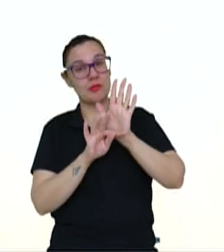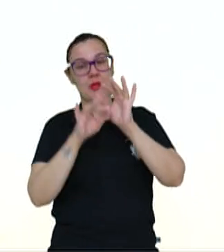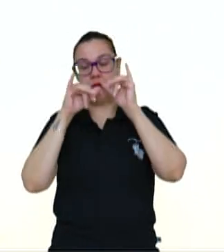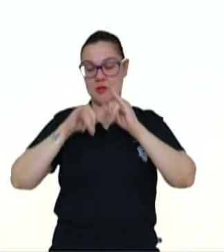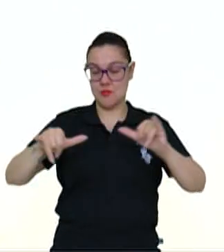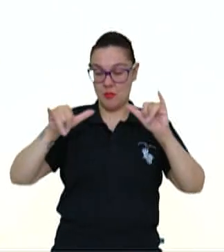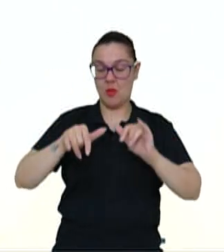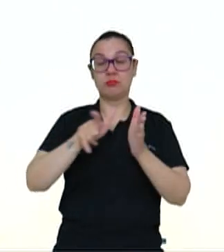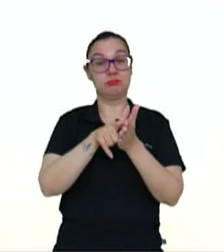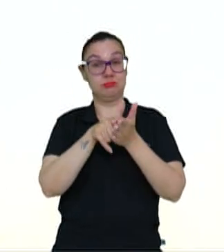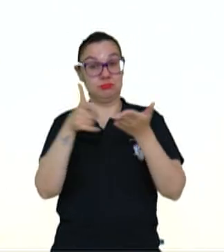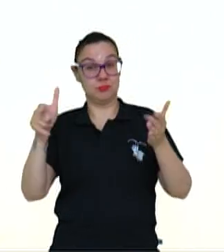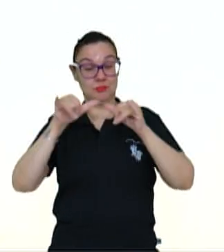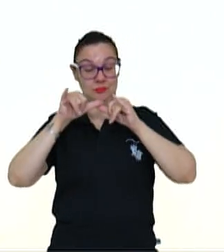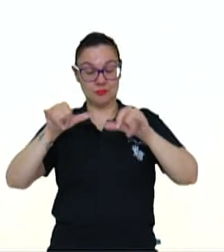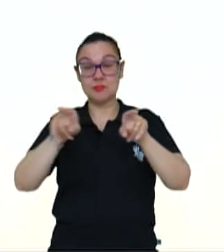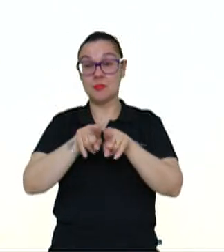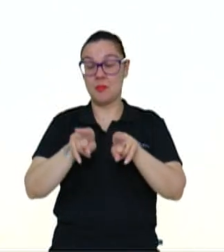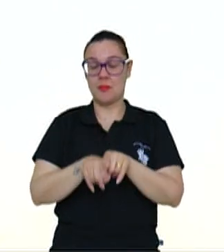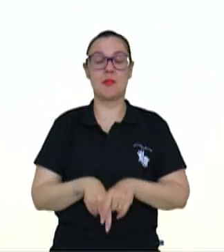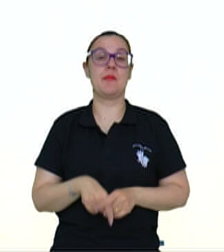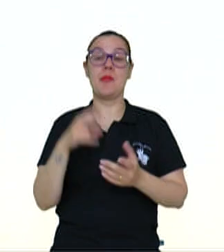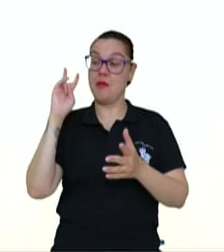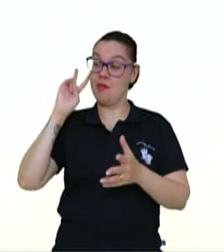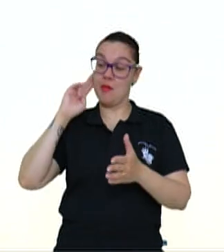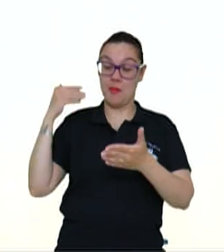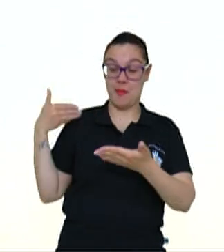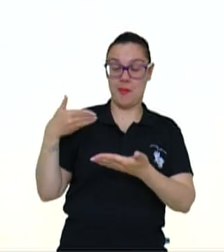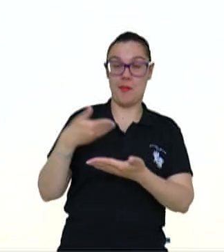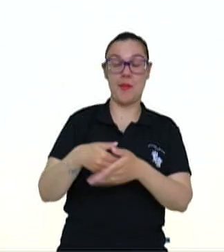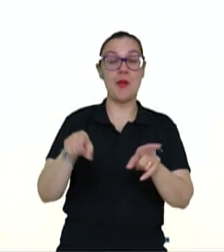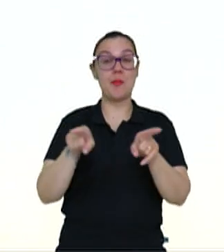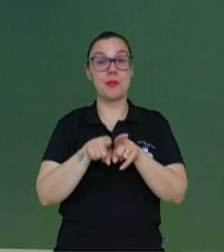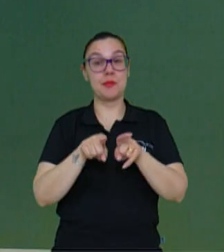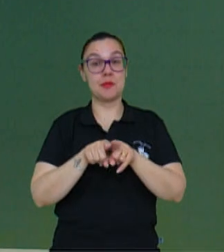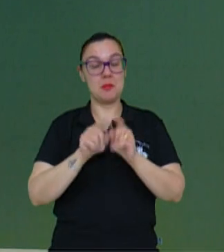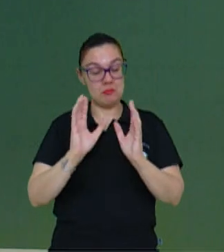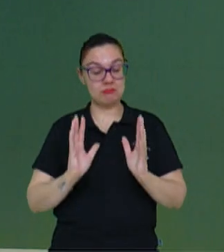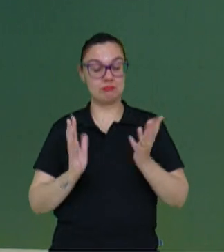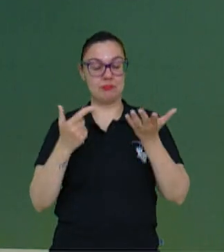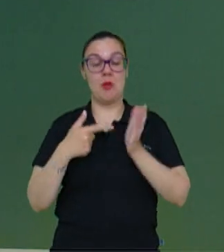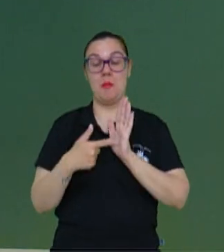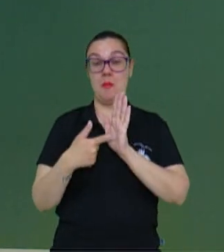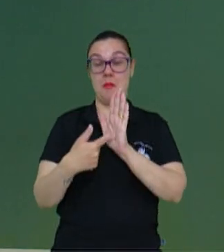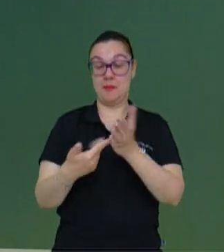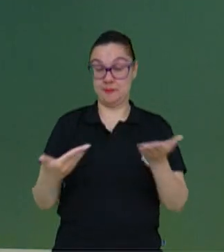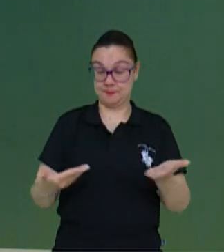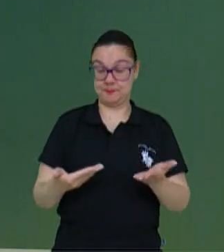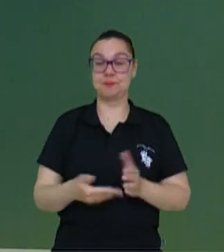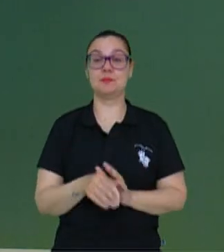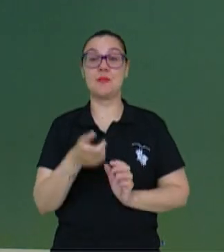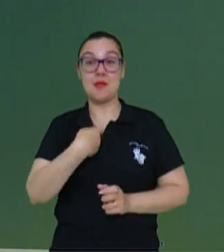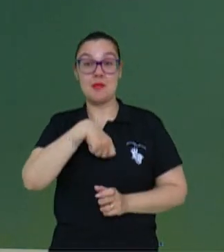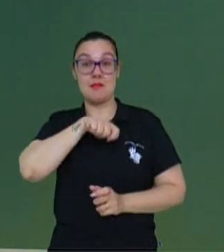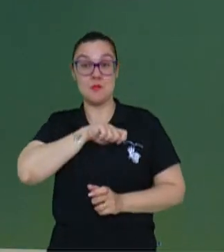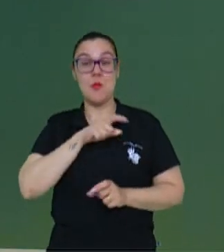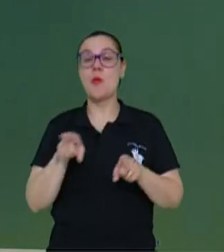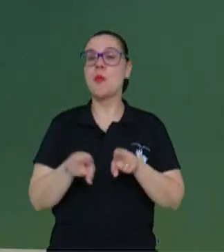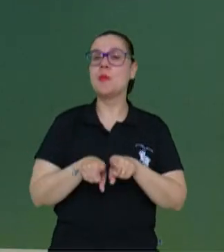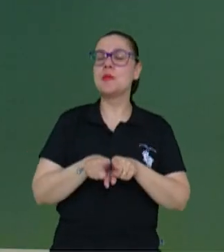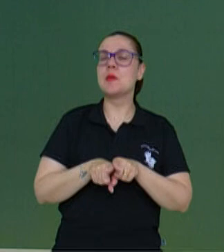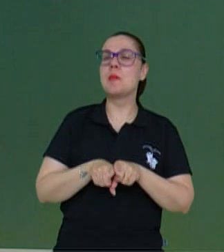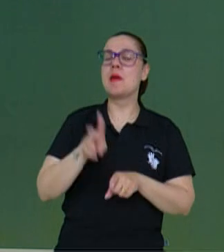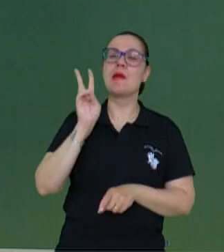informativos e notícias, né? Vimos também, relembramos ações no presente do indicativo na língua espanhola. Falamos um pouquinho